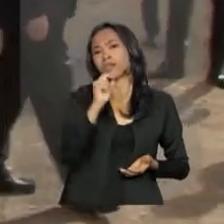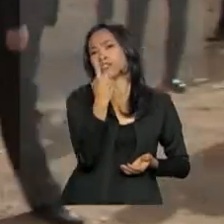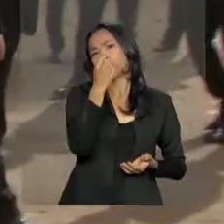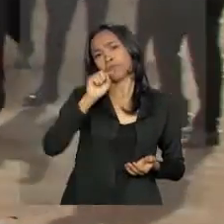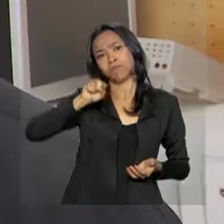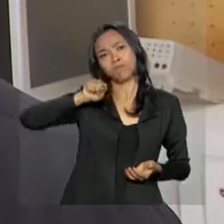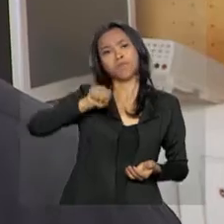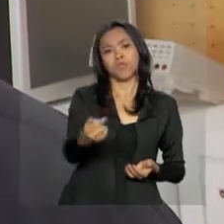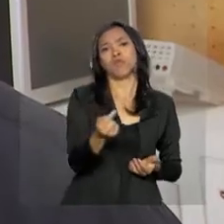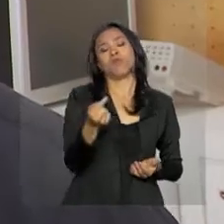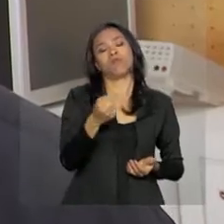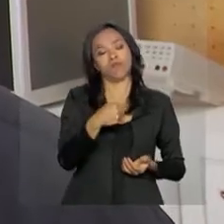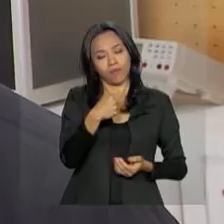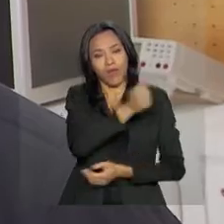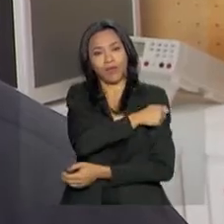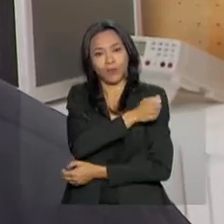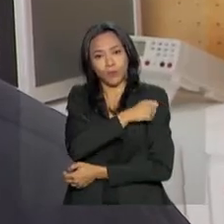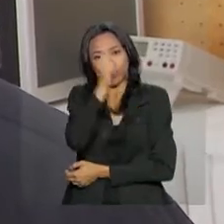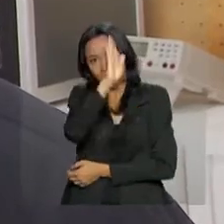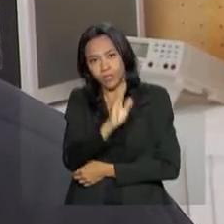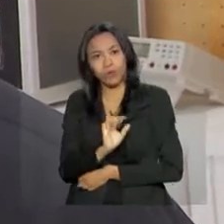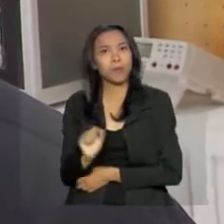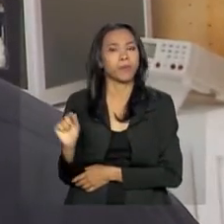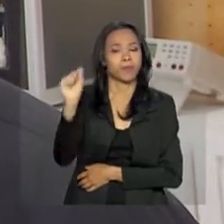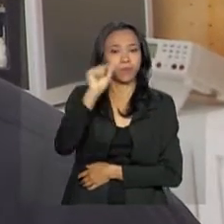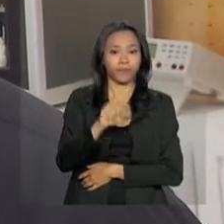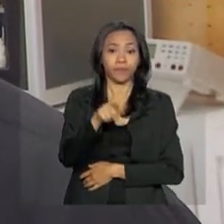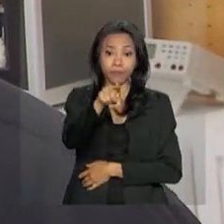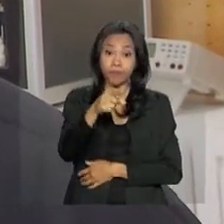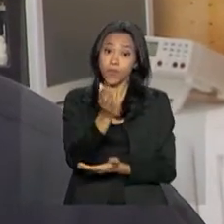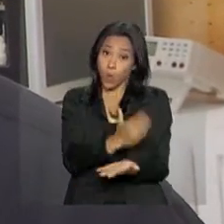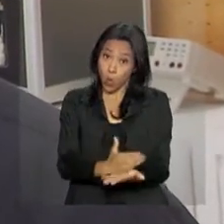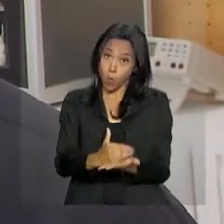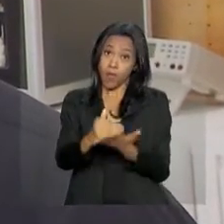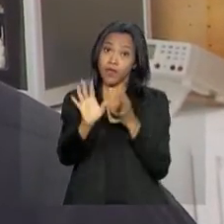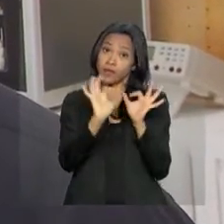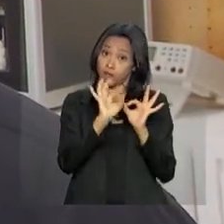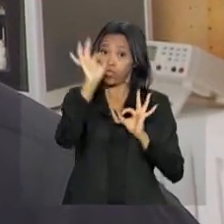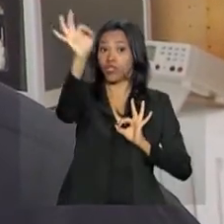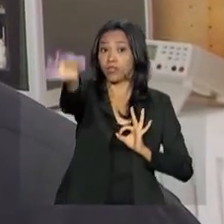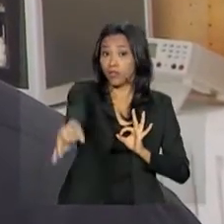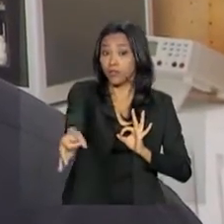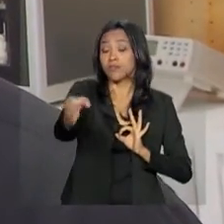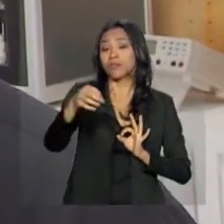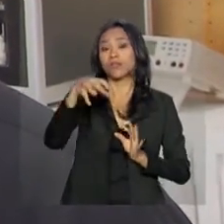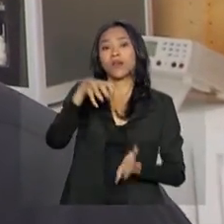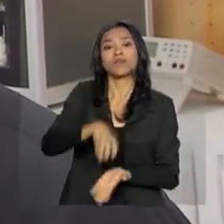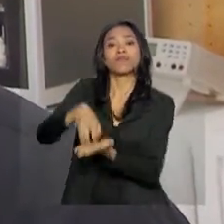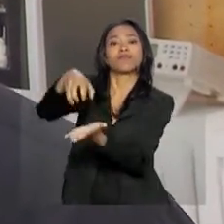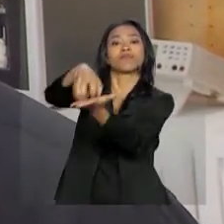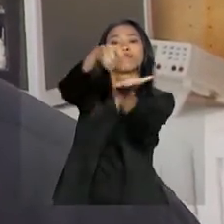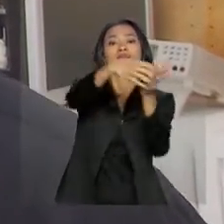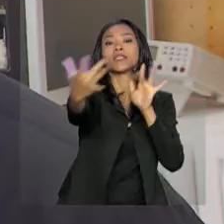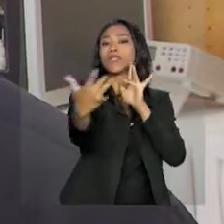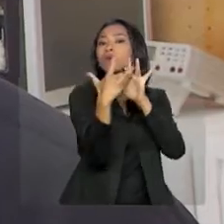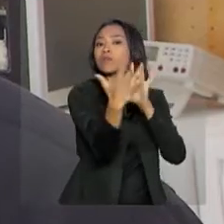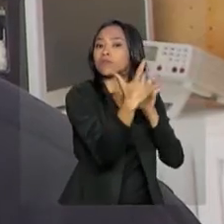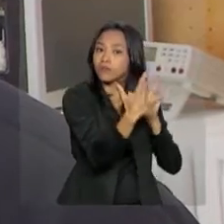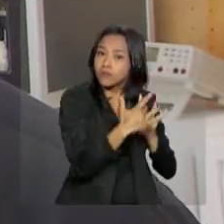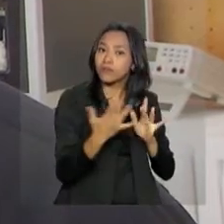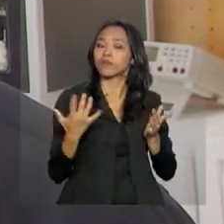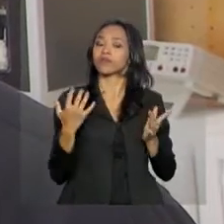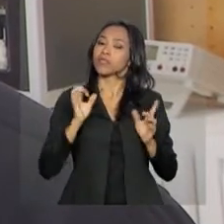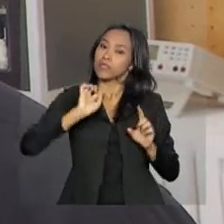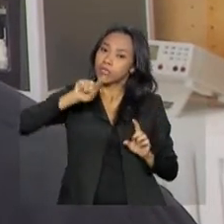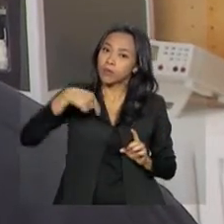todo o brasil basicamente o projeto ele se inicia com início à distância através das instituições parceiras do do haka truck após